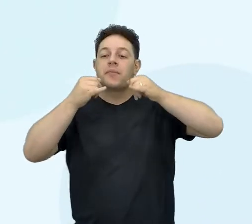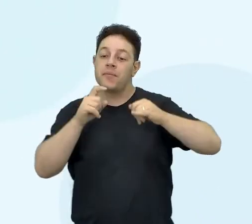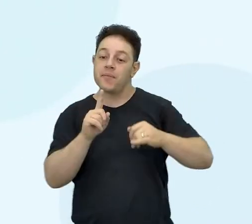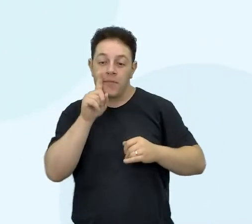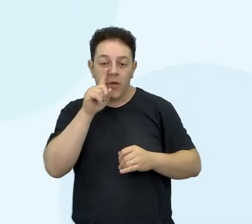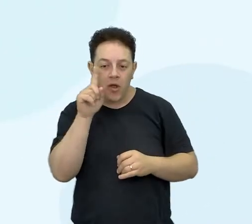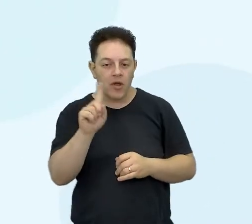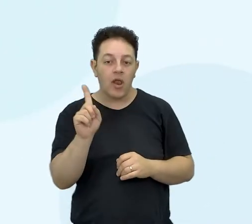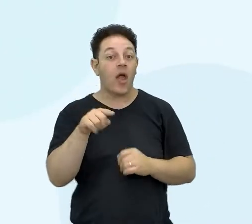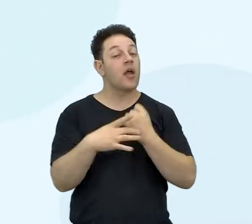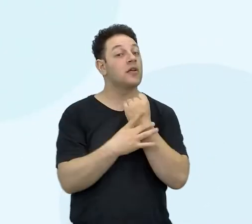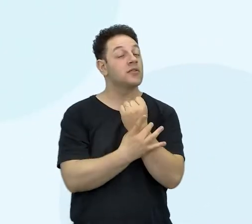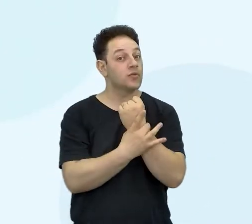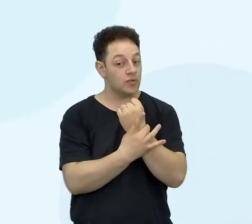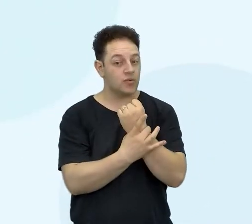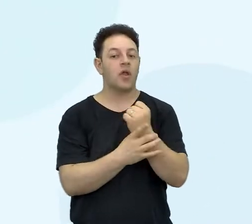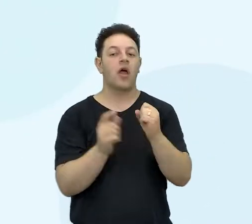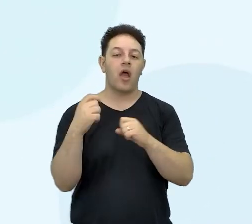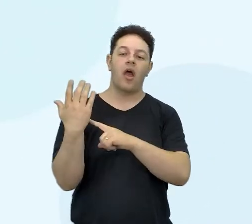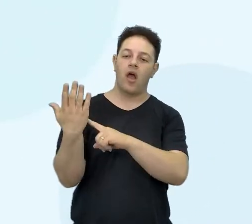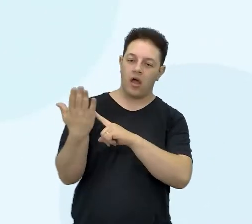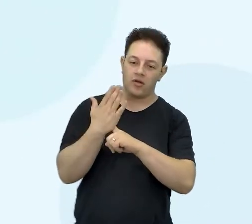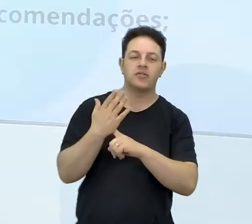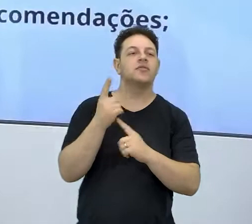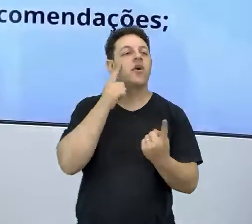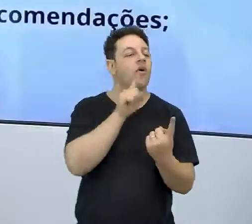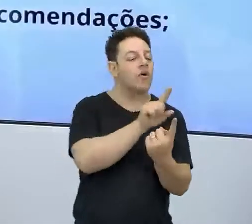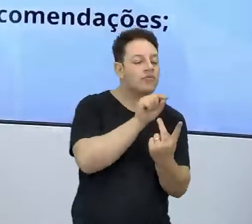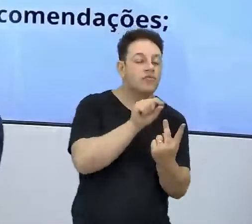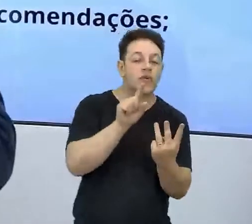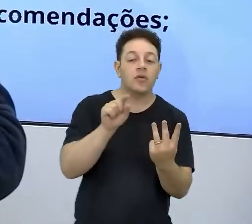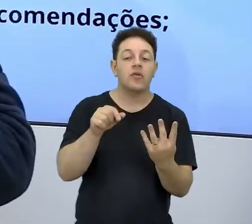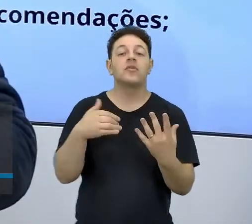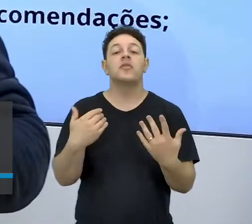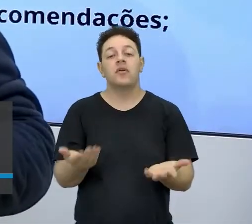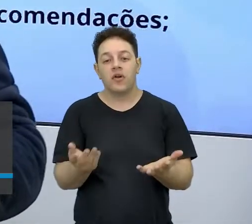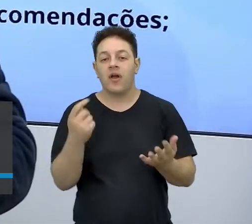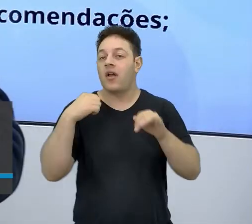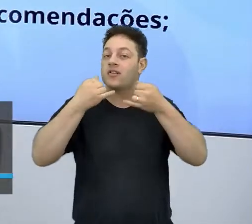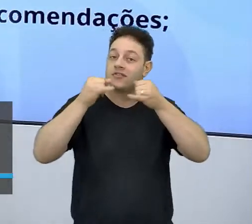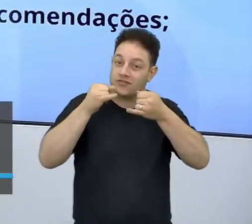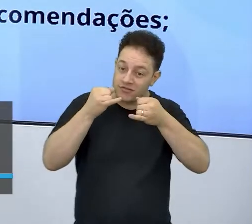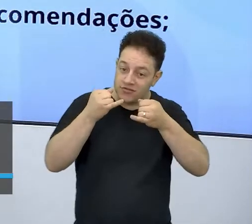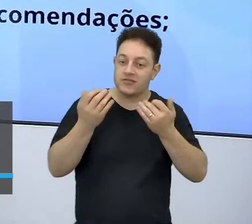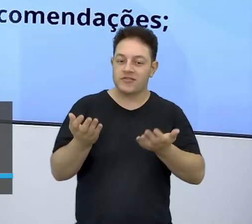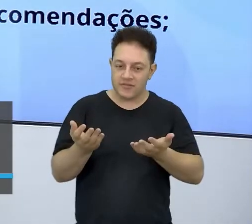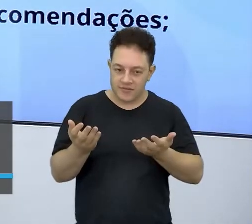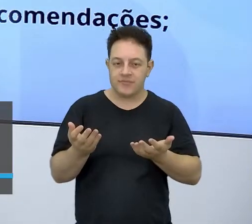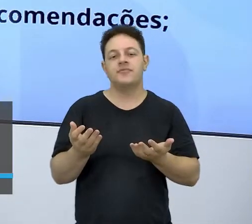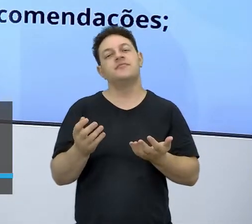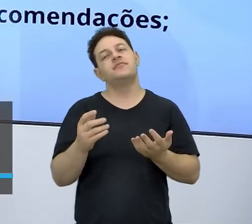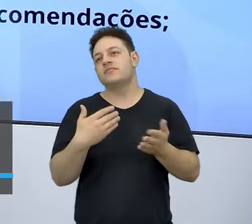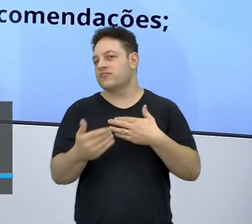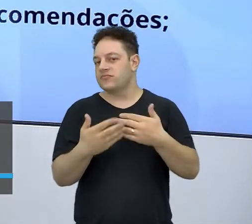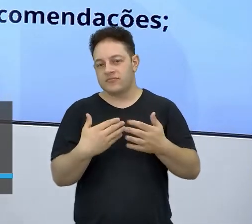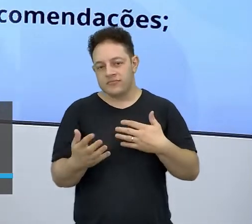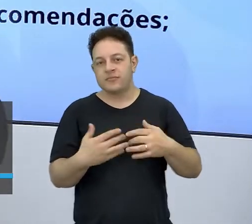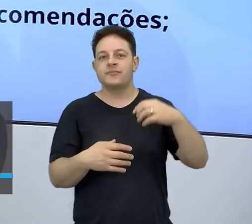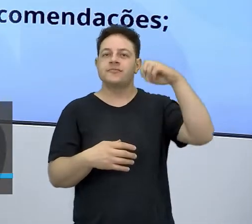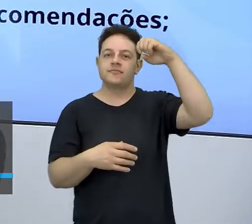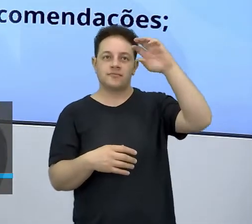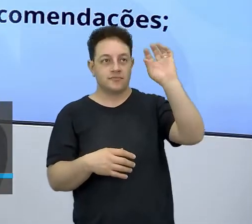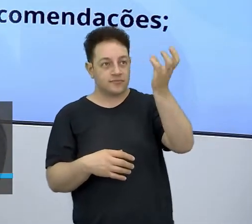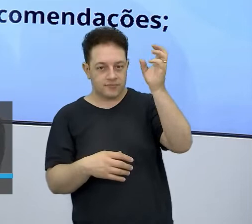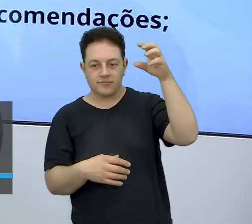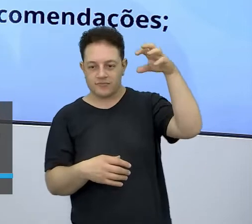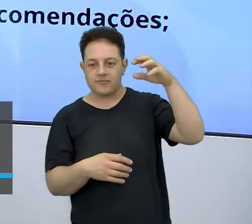ligações seguras, para a gente ter as opções, né, de energia, tanto com a lâmpada de Moser,